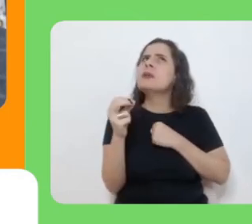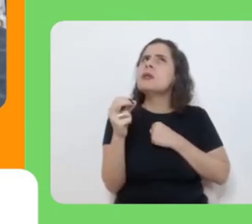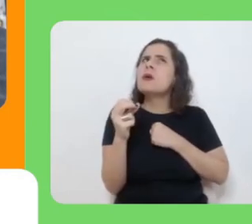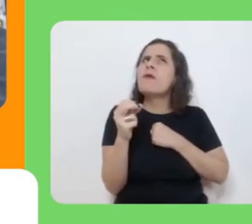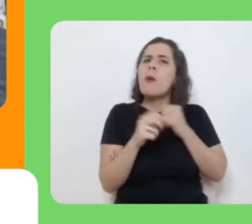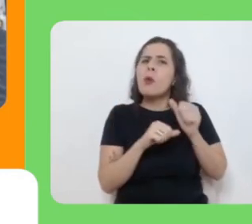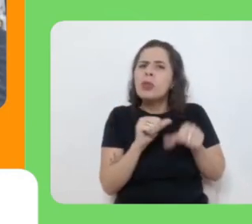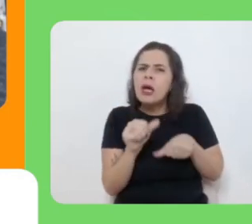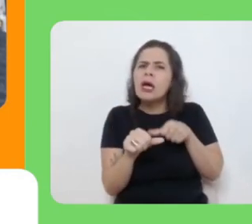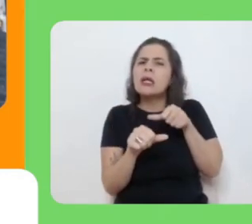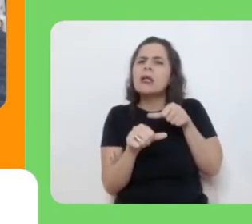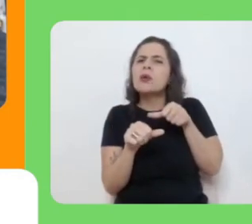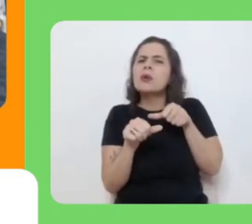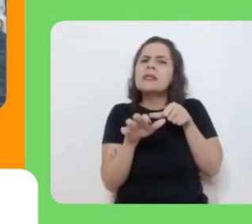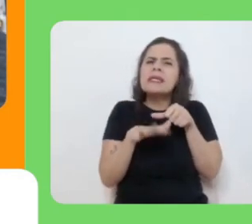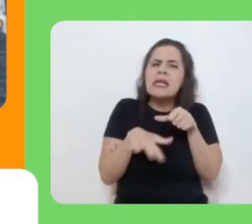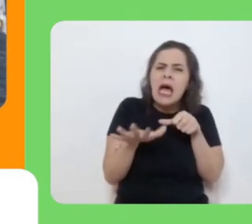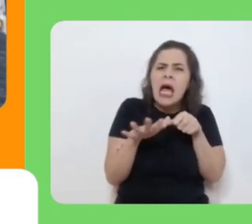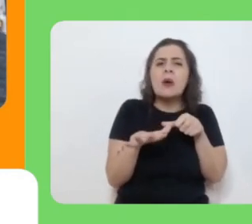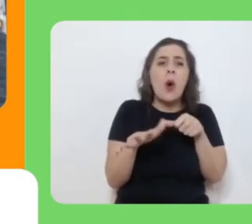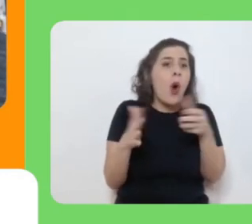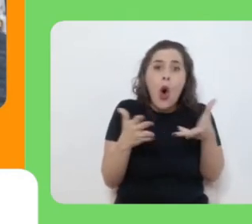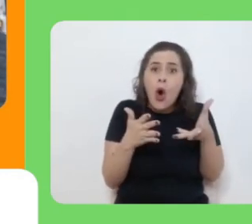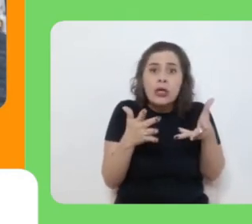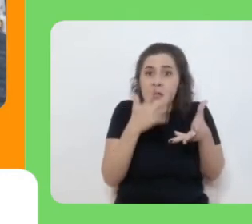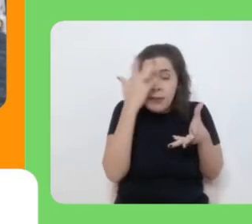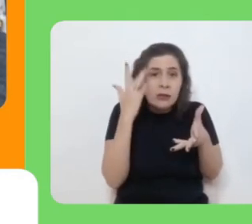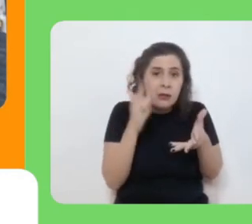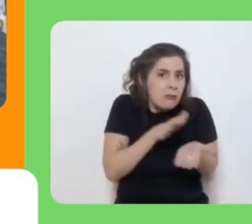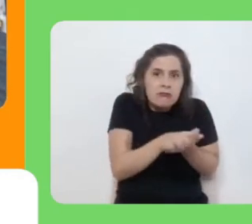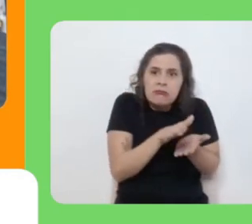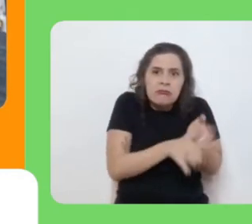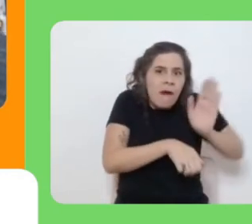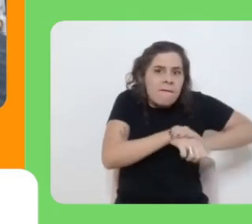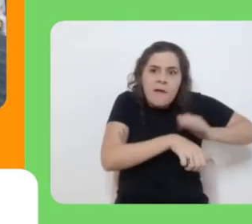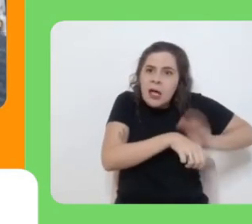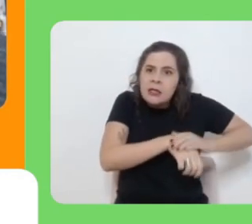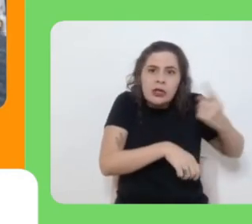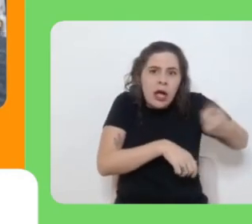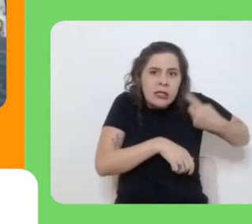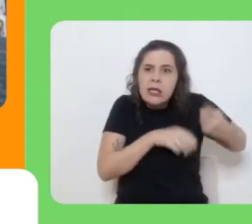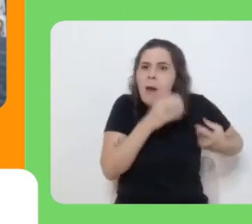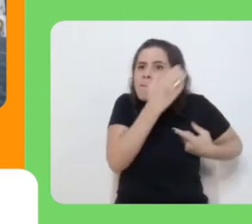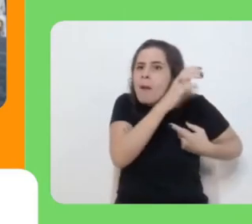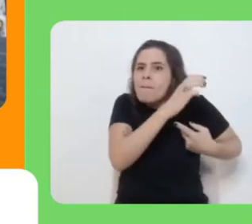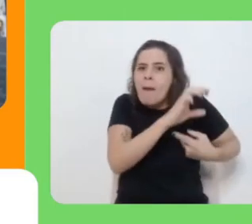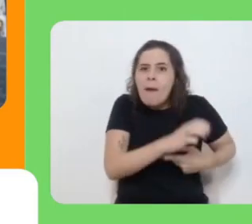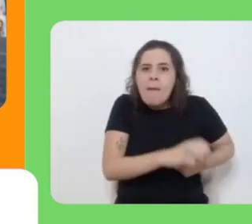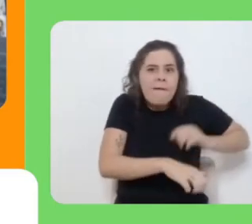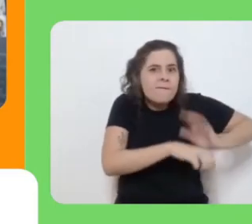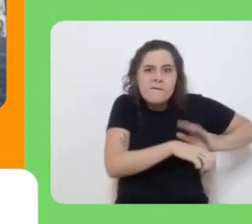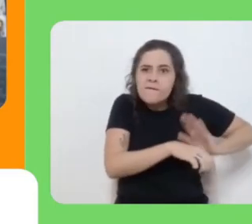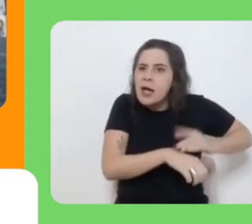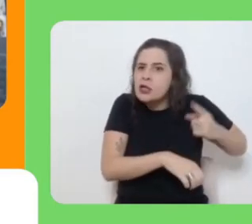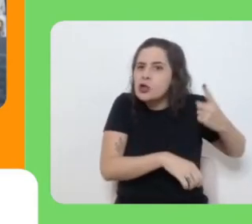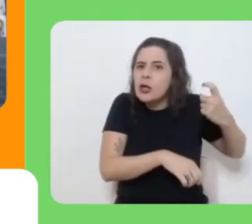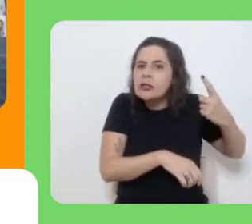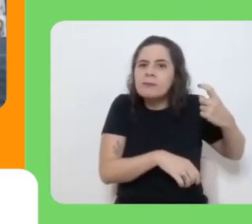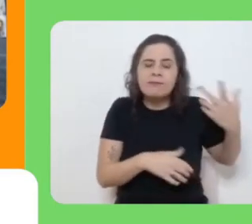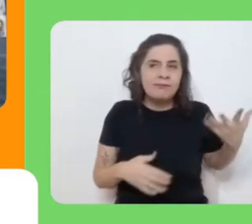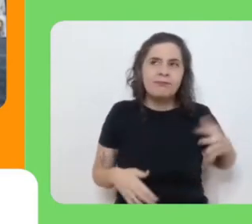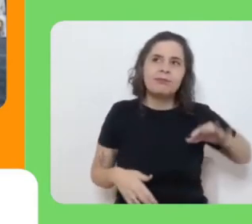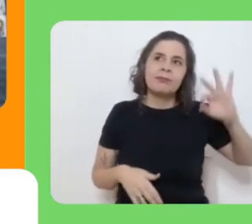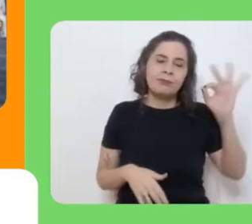esse cenário. E hoje em dia a gente forma a gente para publicar sozinho. A gente forma a gente para publicar sozinho. Imagino que a Erika